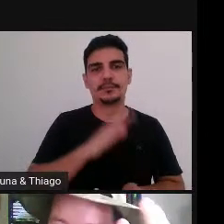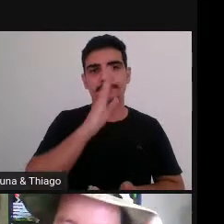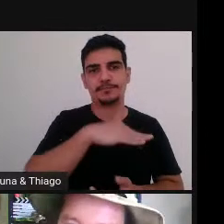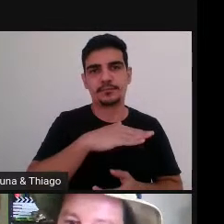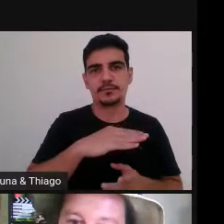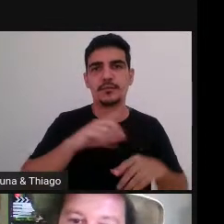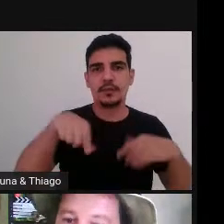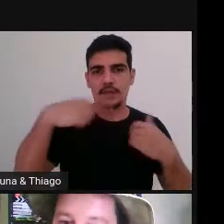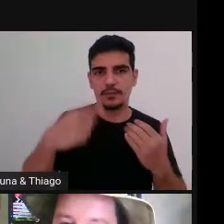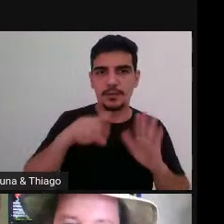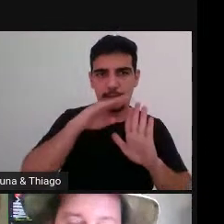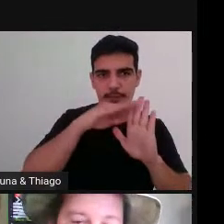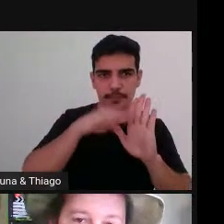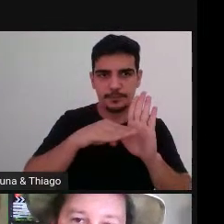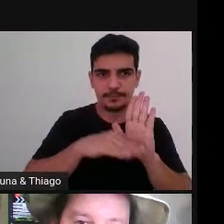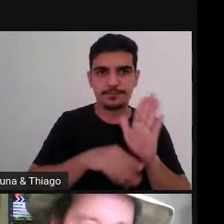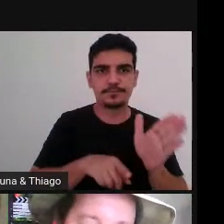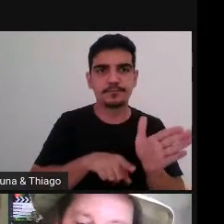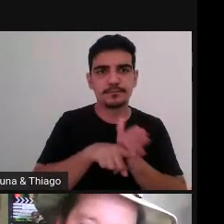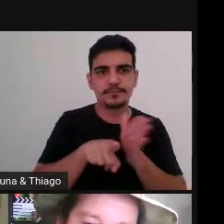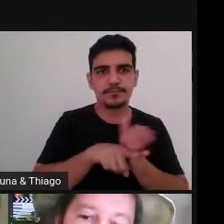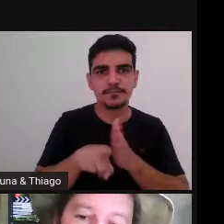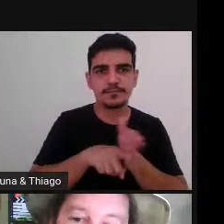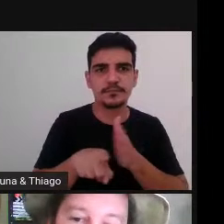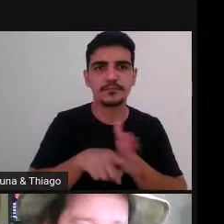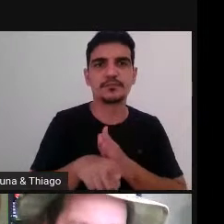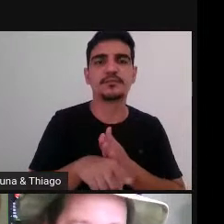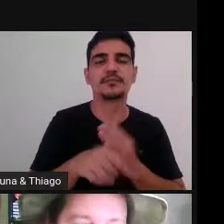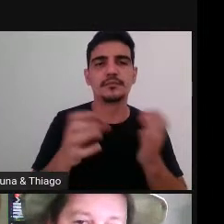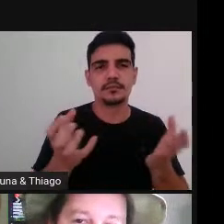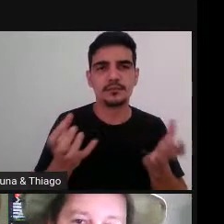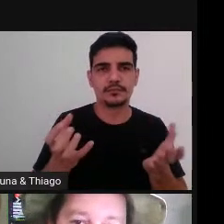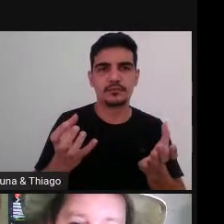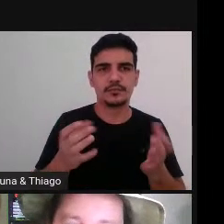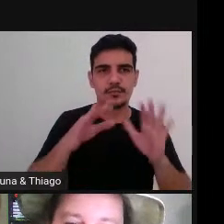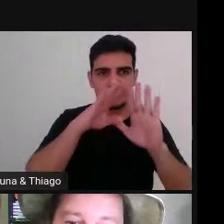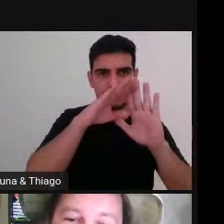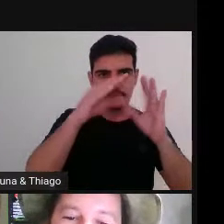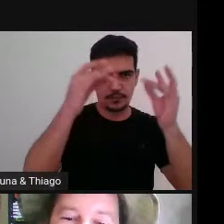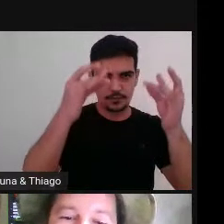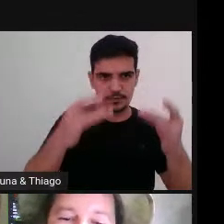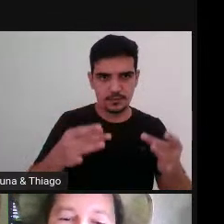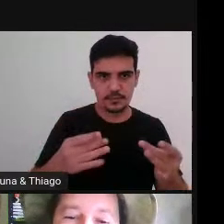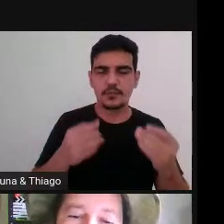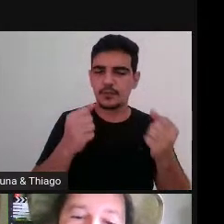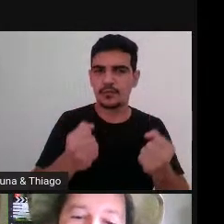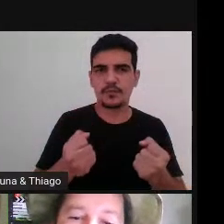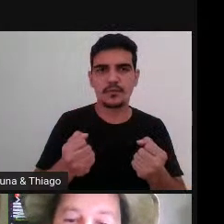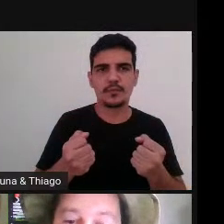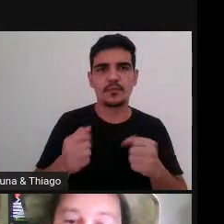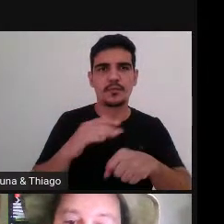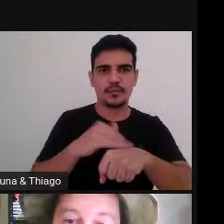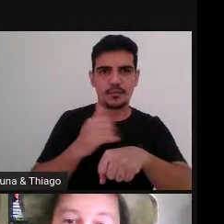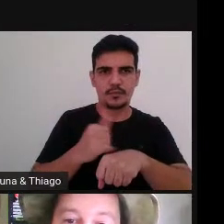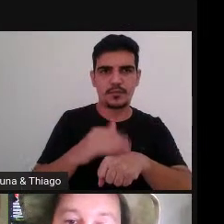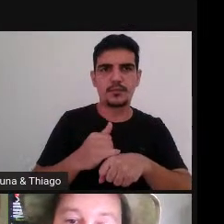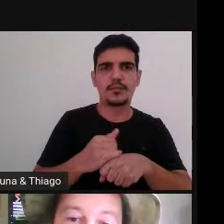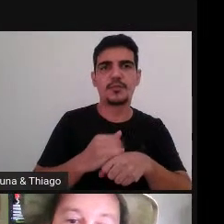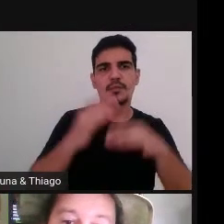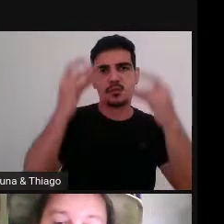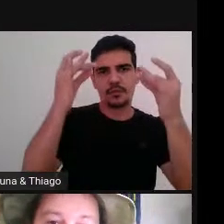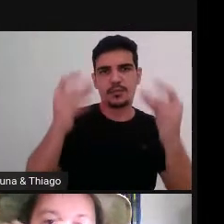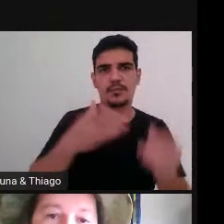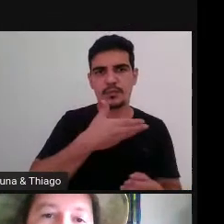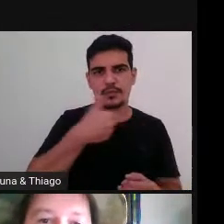só procurar no livro, ou até mesmo assistir alguns vídeos, enfim. Ou conversar comigo mesmo, depois eu explico melhor, mas